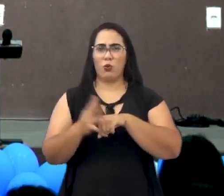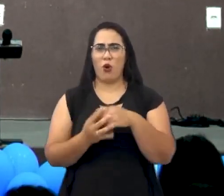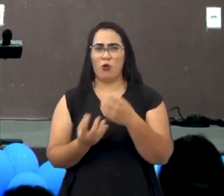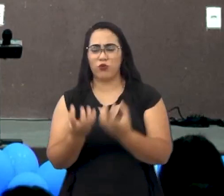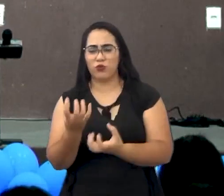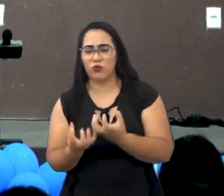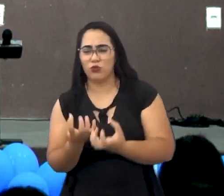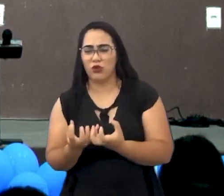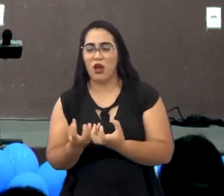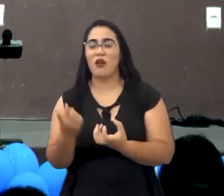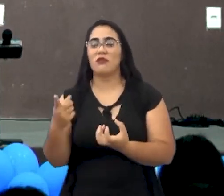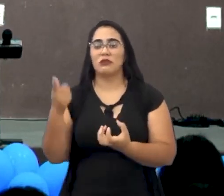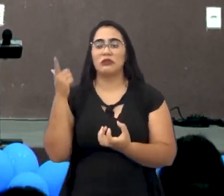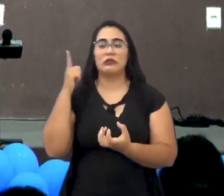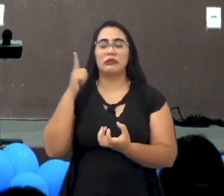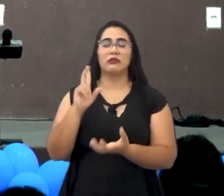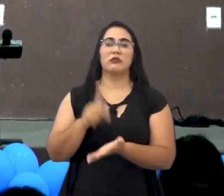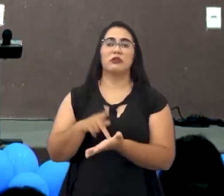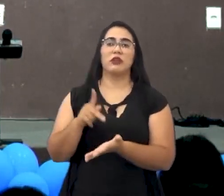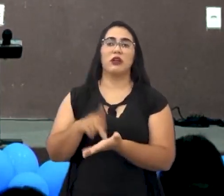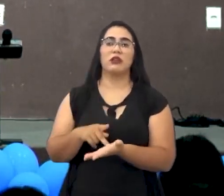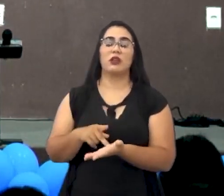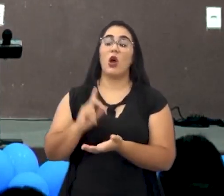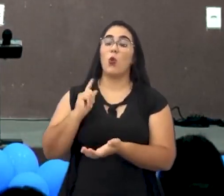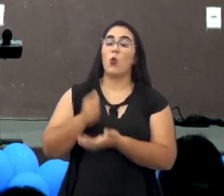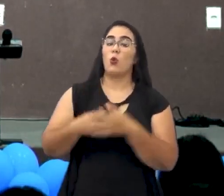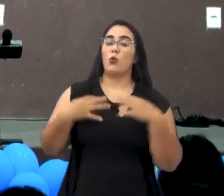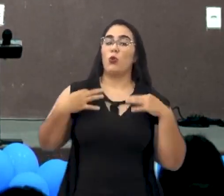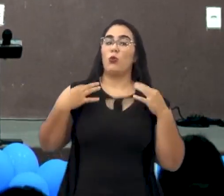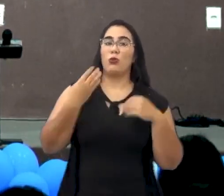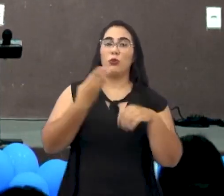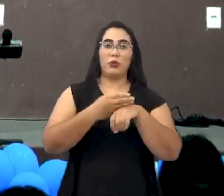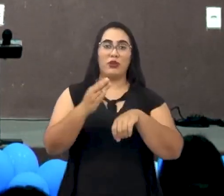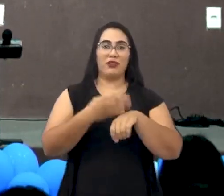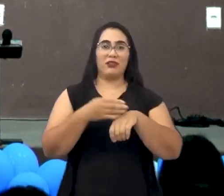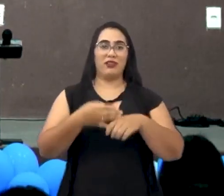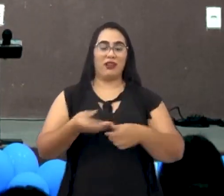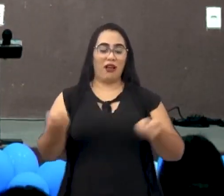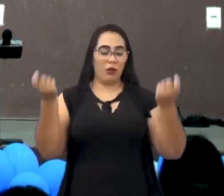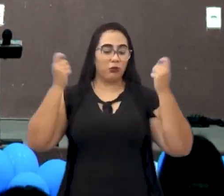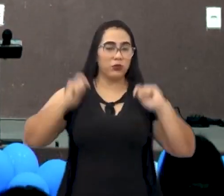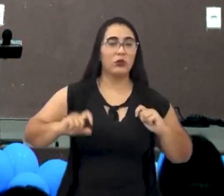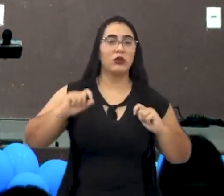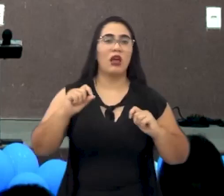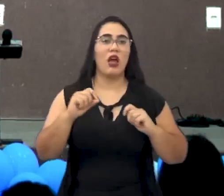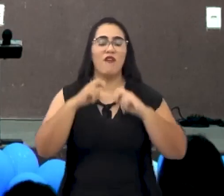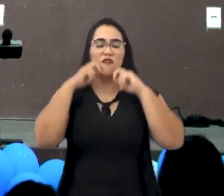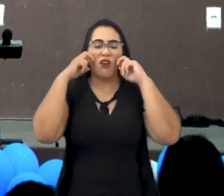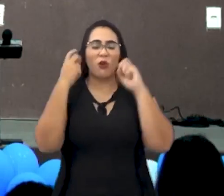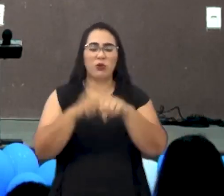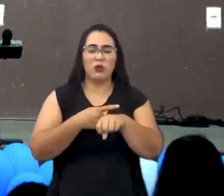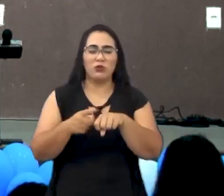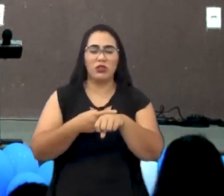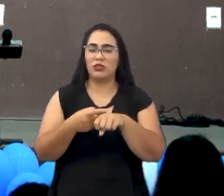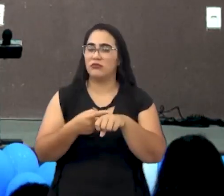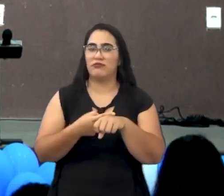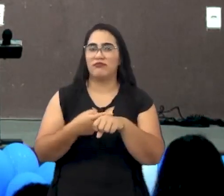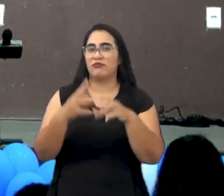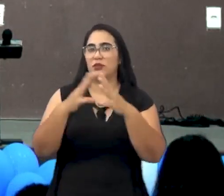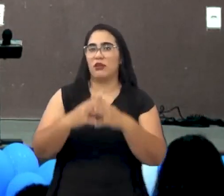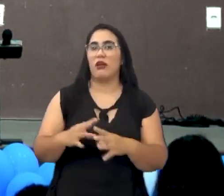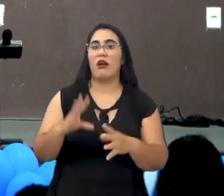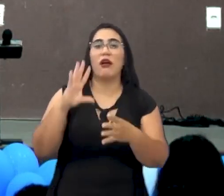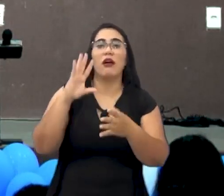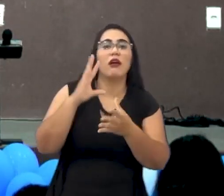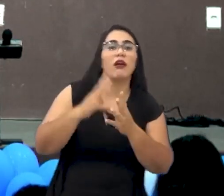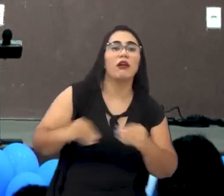fato, seja rico. Compre vestes brancas para se vestir, a fim de que a vergonha de sua nudez não fique evidente, e colírio